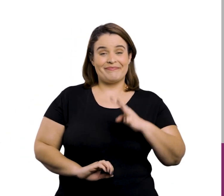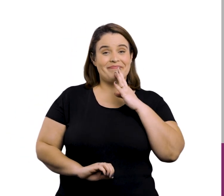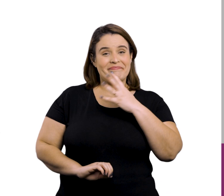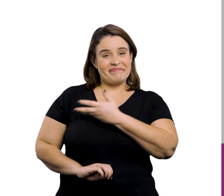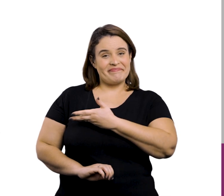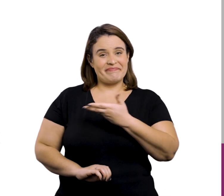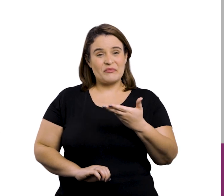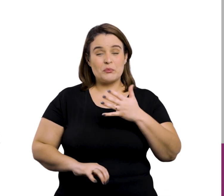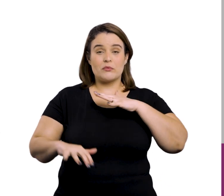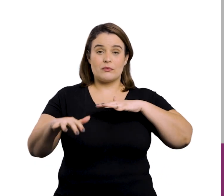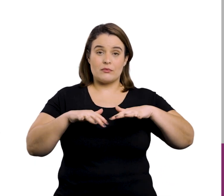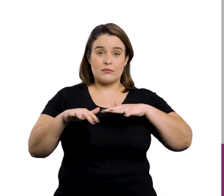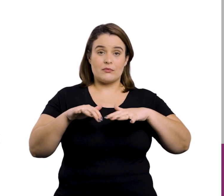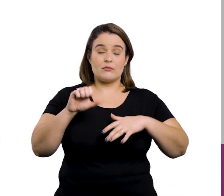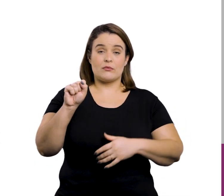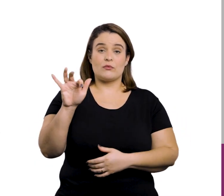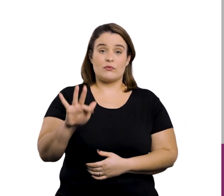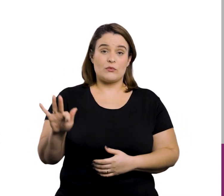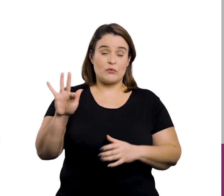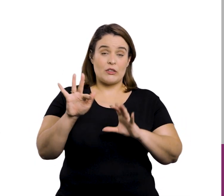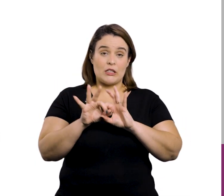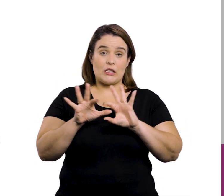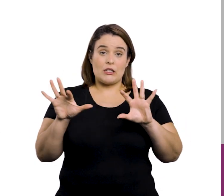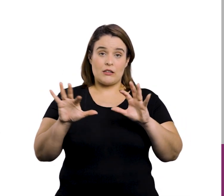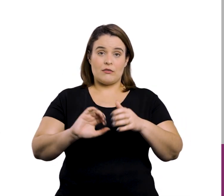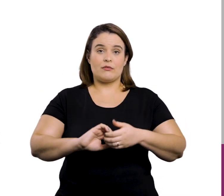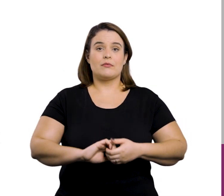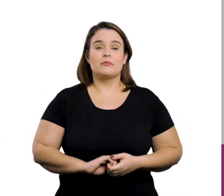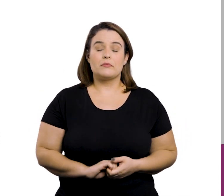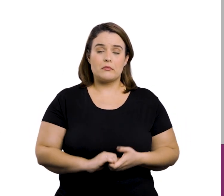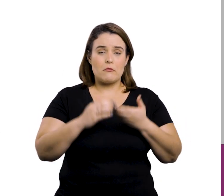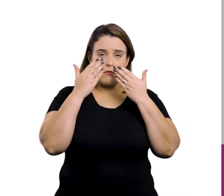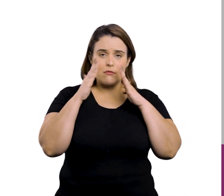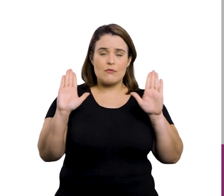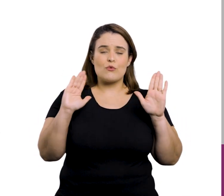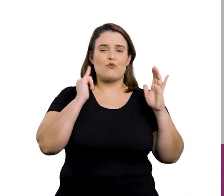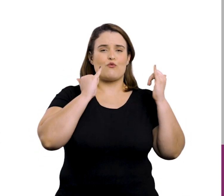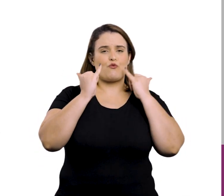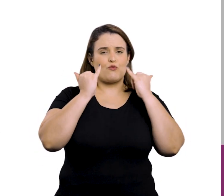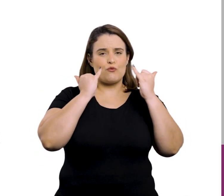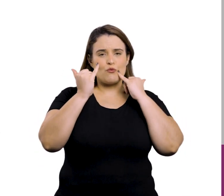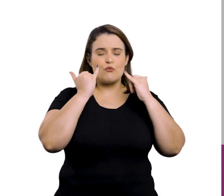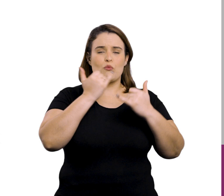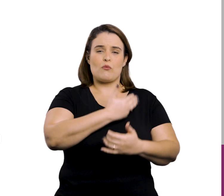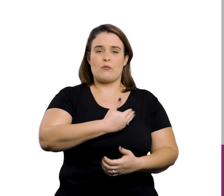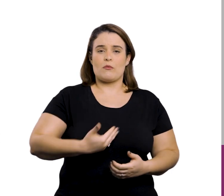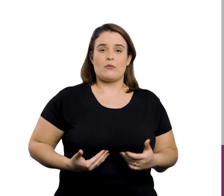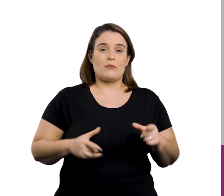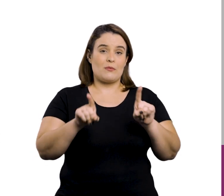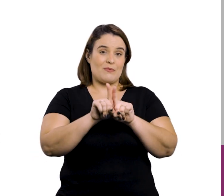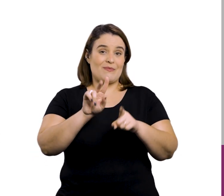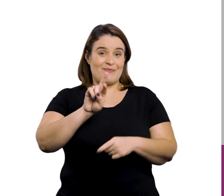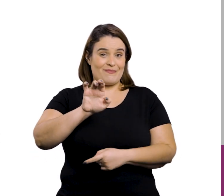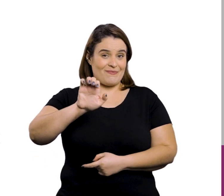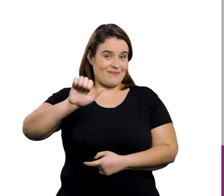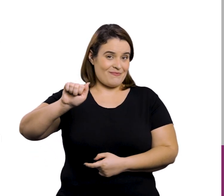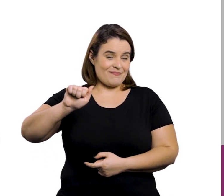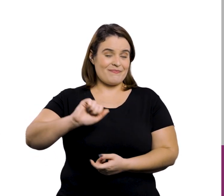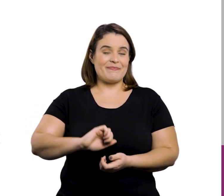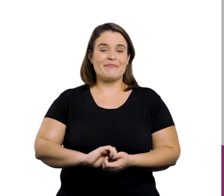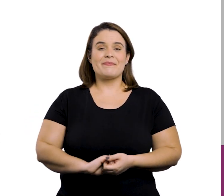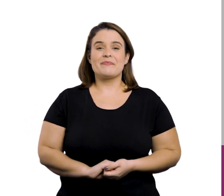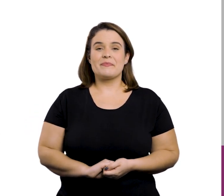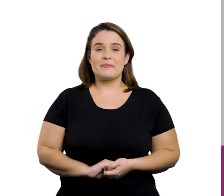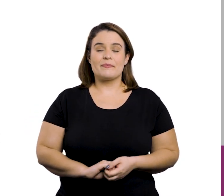mais conhecidos os movimentos do software livre, da transparência de dados públicos e dos recursos educacionais abertos,